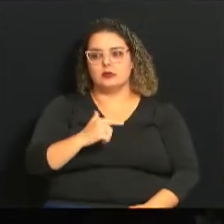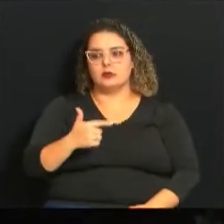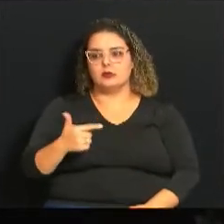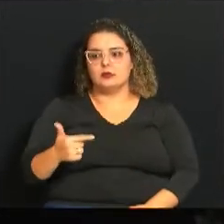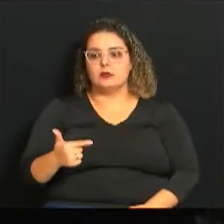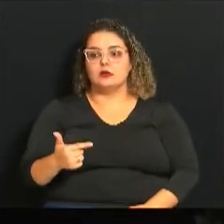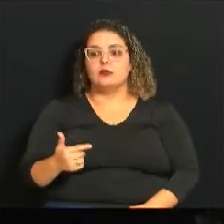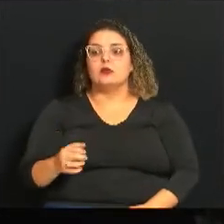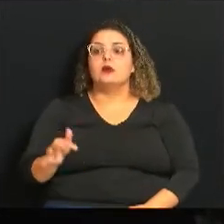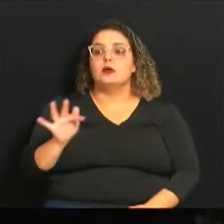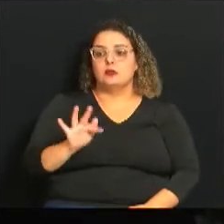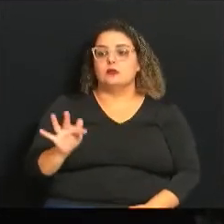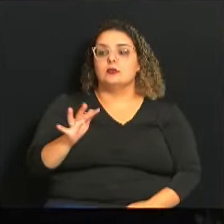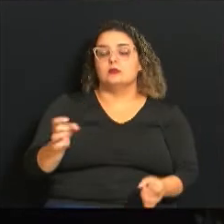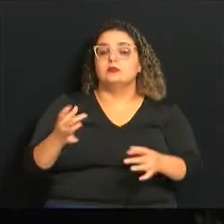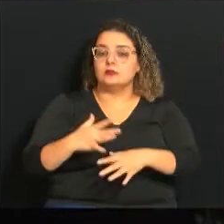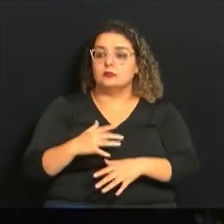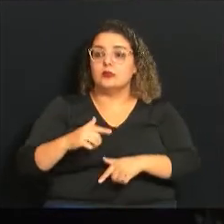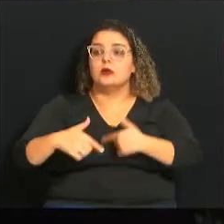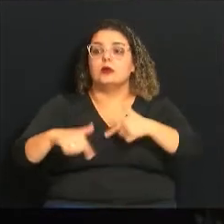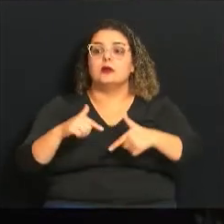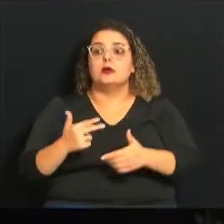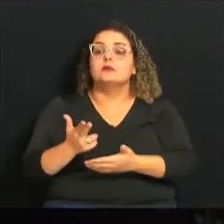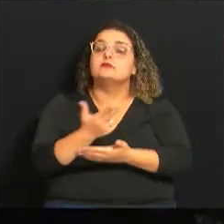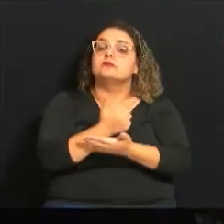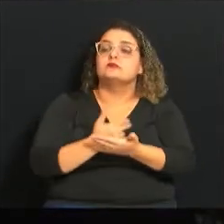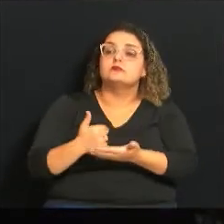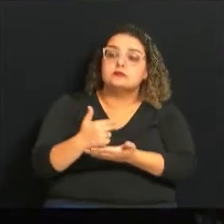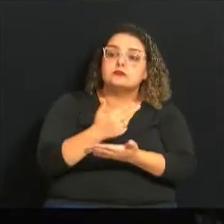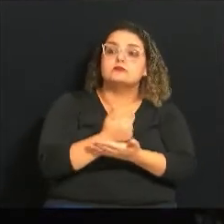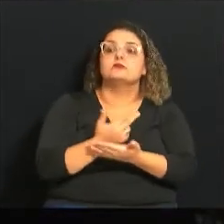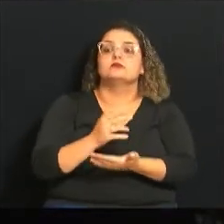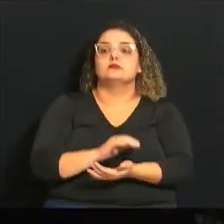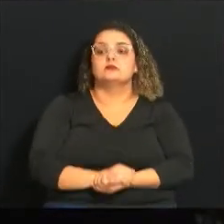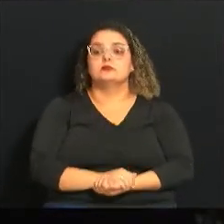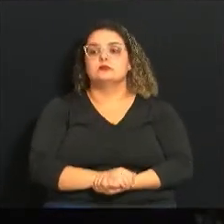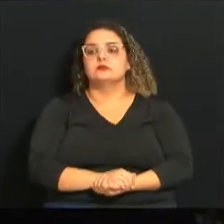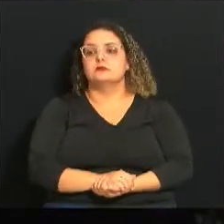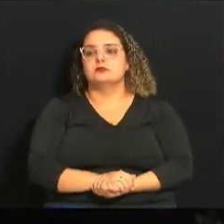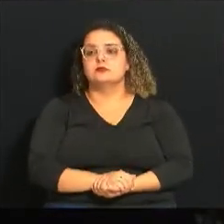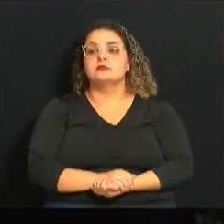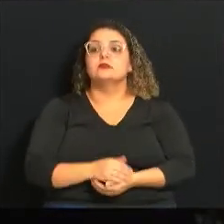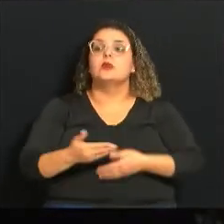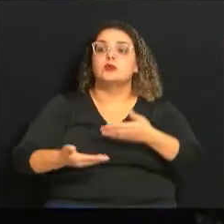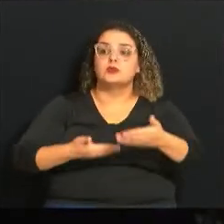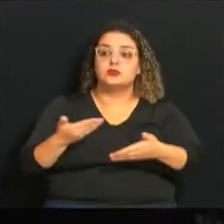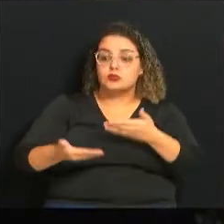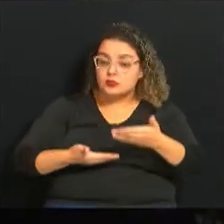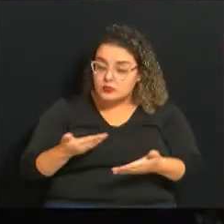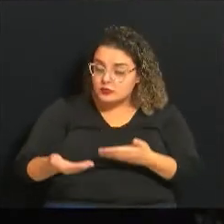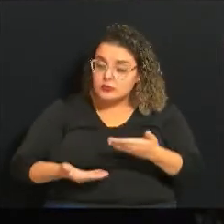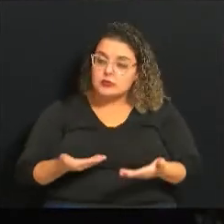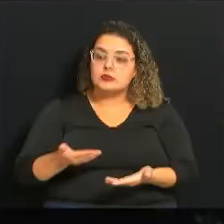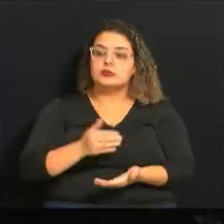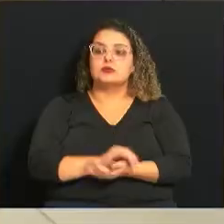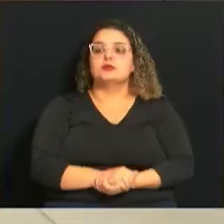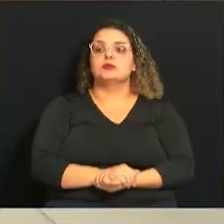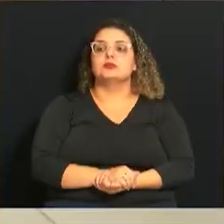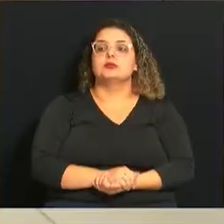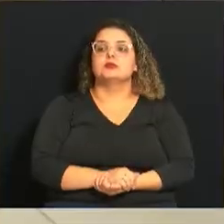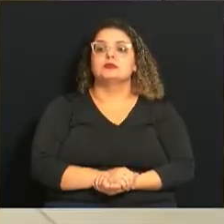saí. Então eu tenho trabalhado com ilustração, como ilustradora freelancer, prestando serviços e essas coisas